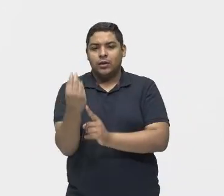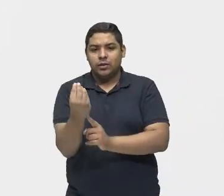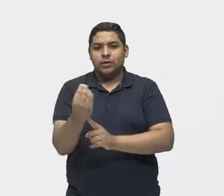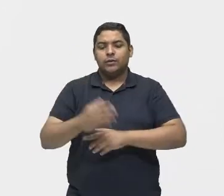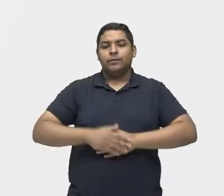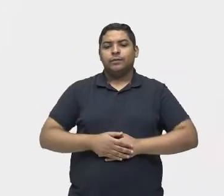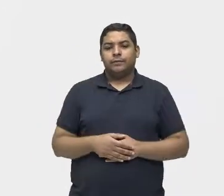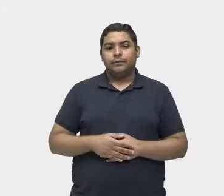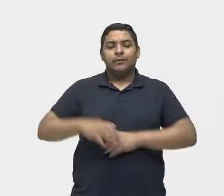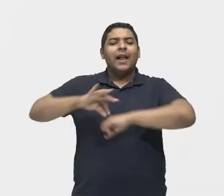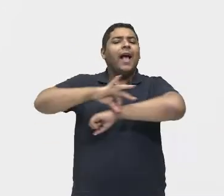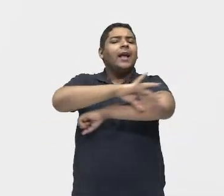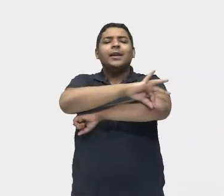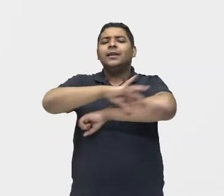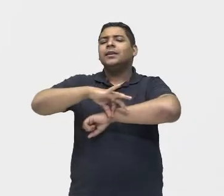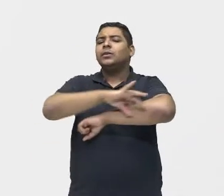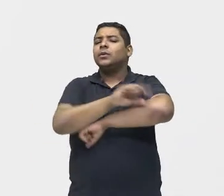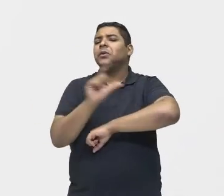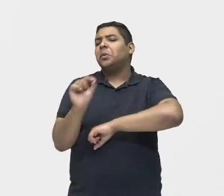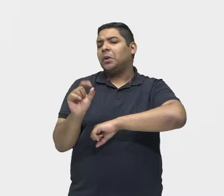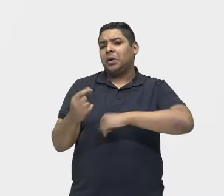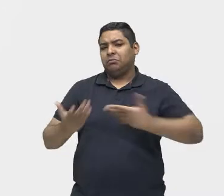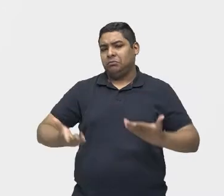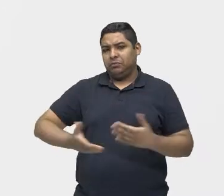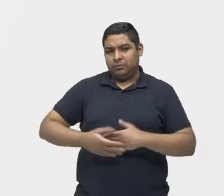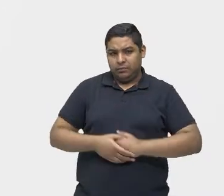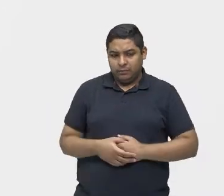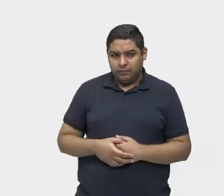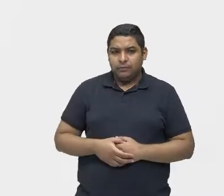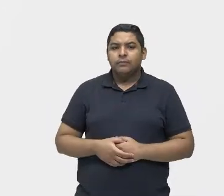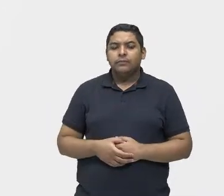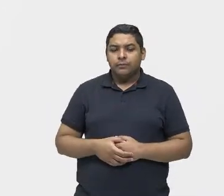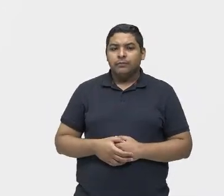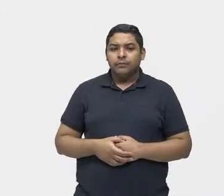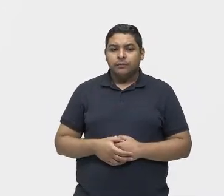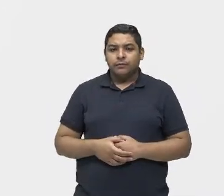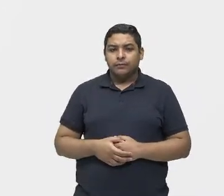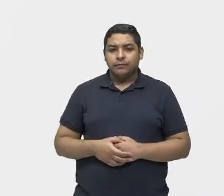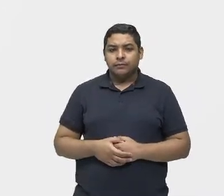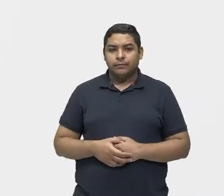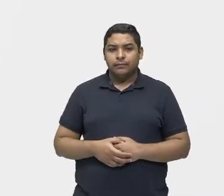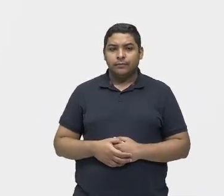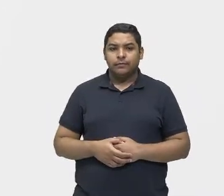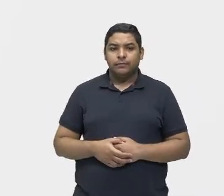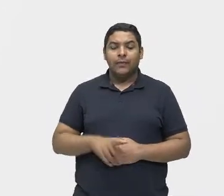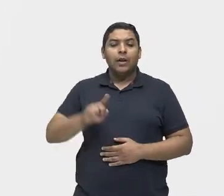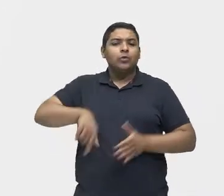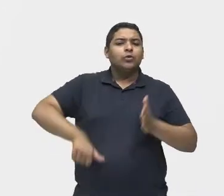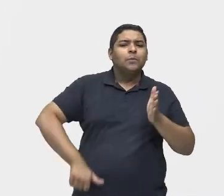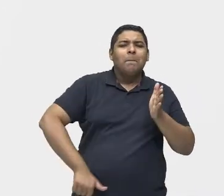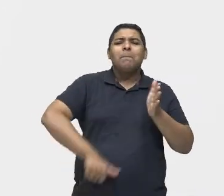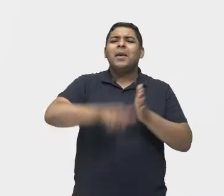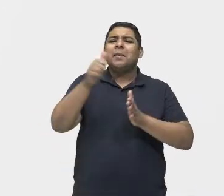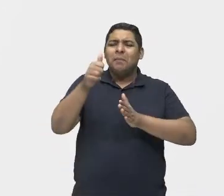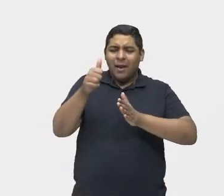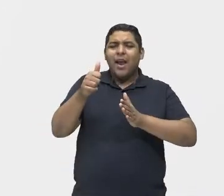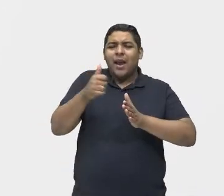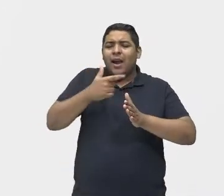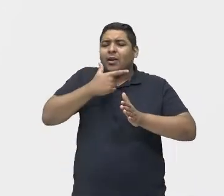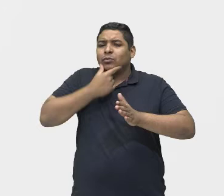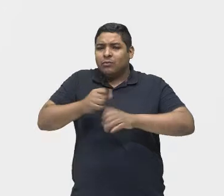período? Vamos ver? Na arquitetura fala o seguinte: considerados os primeiros arquitetos da